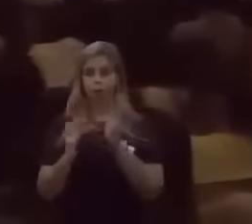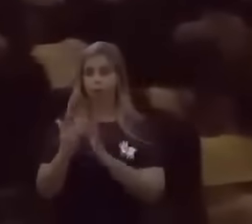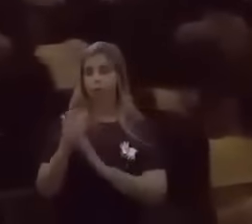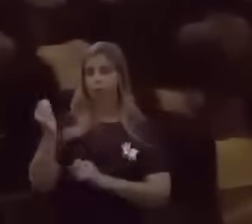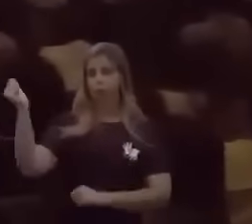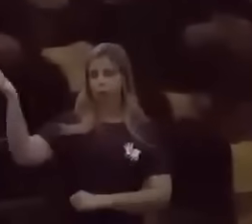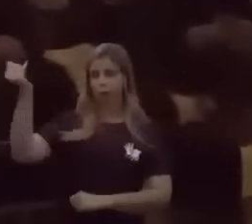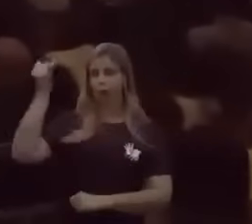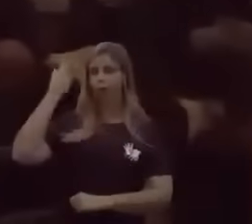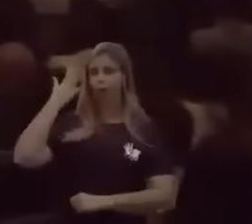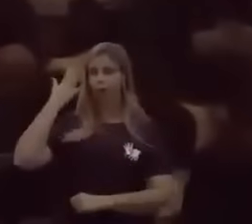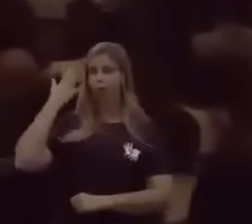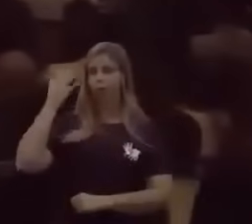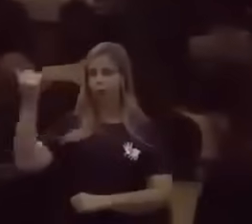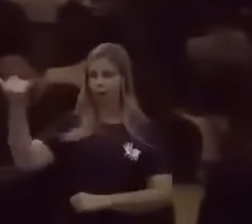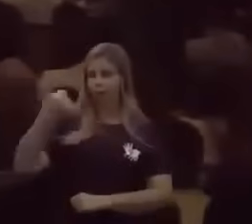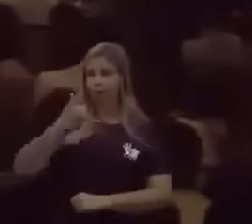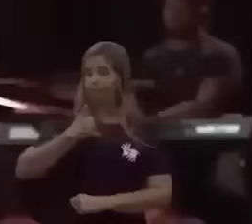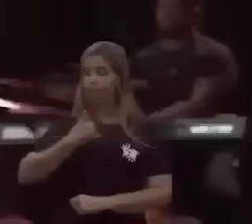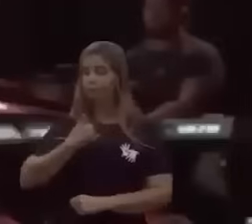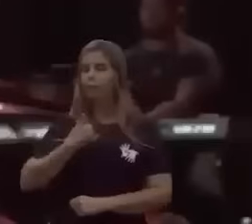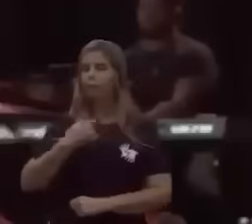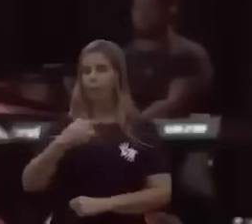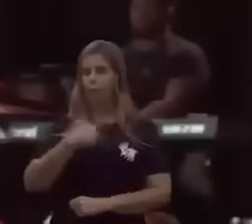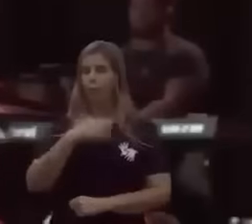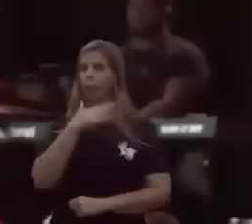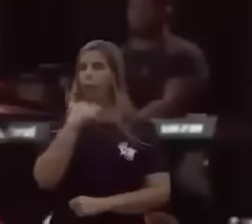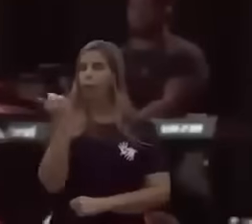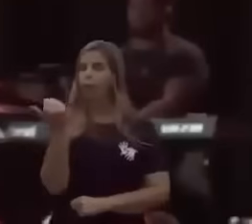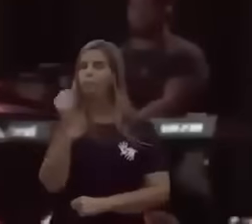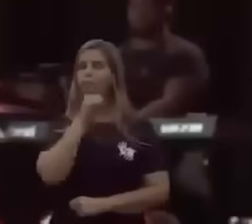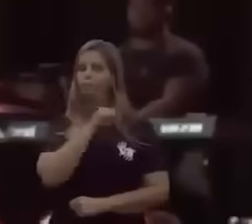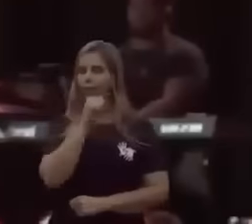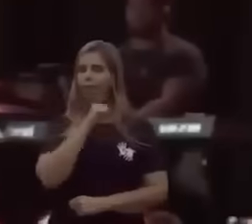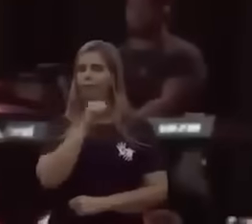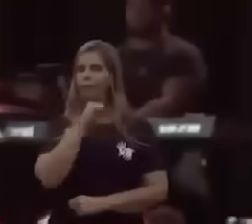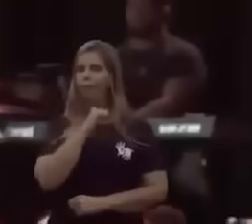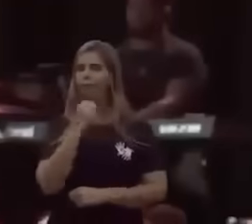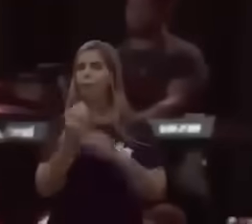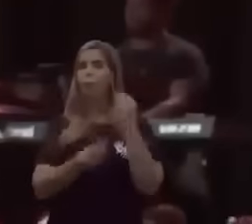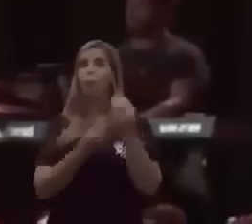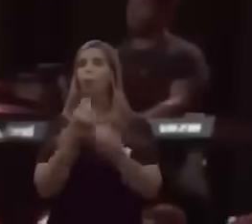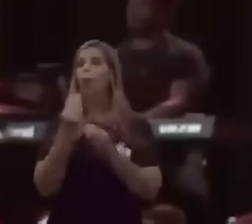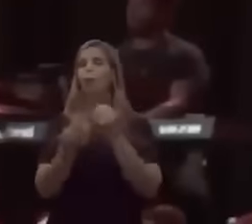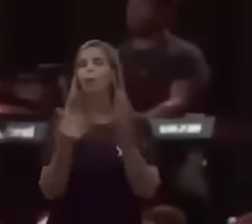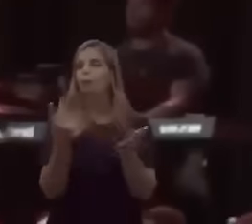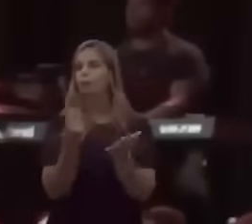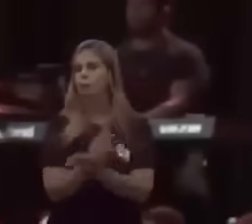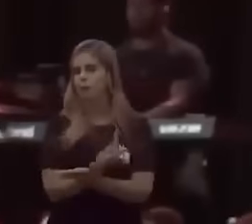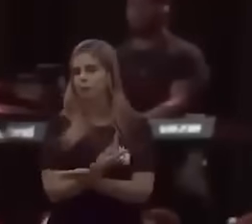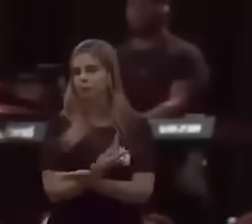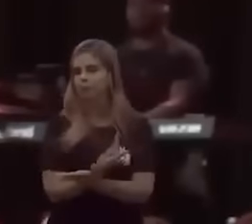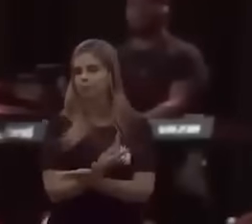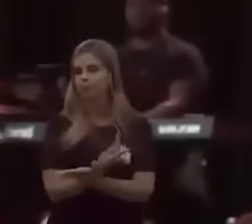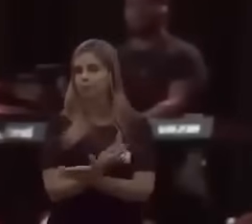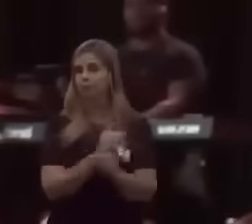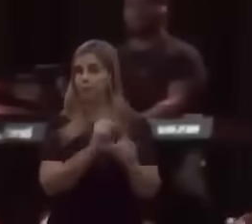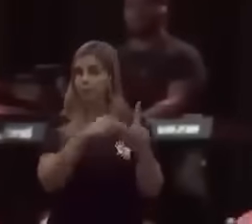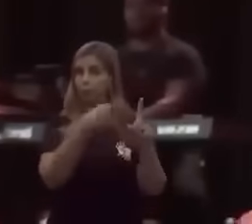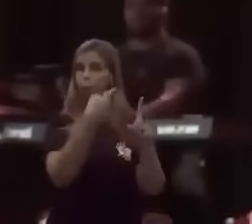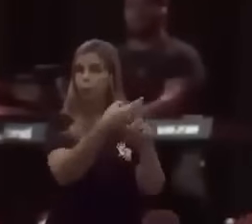Jesus revelou quando ele ia morrer, na velhice. Jesus revelou a forma que ele ia morrer,